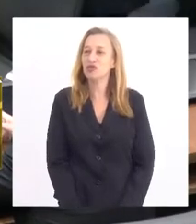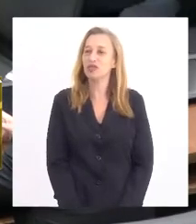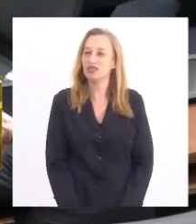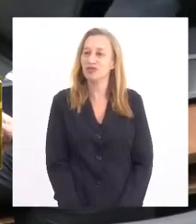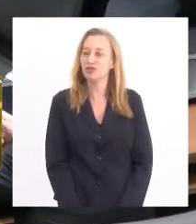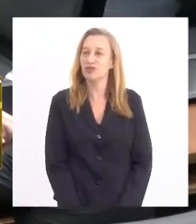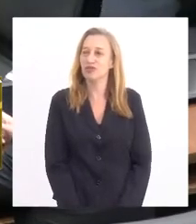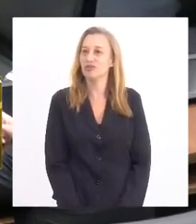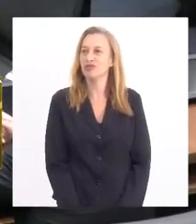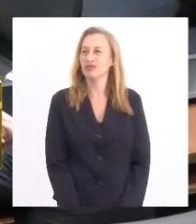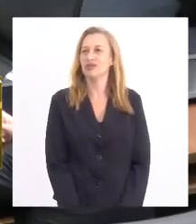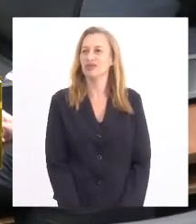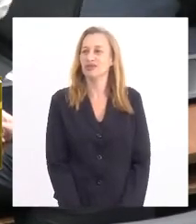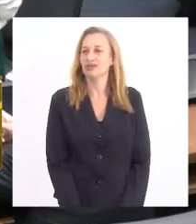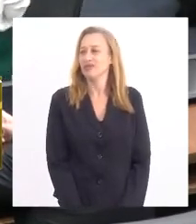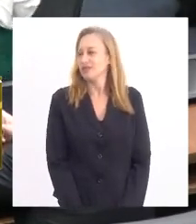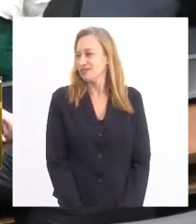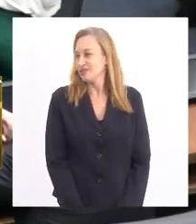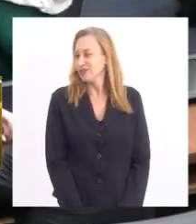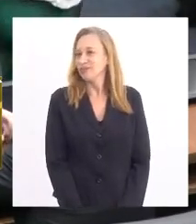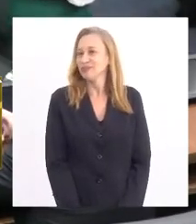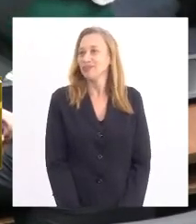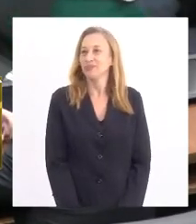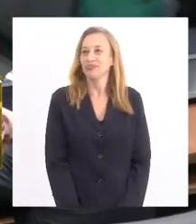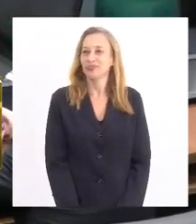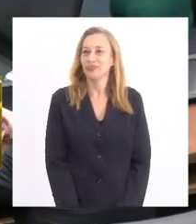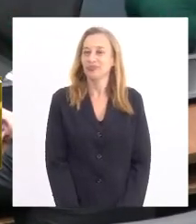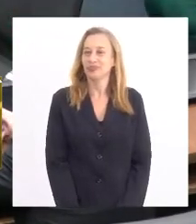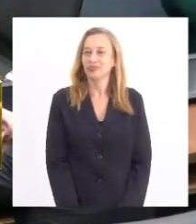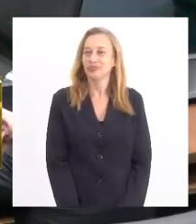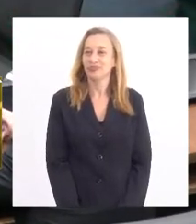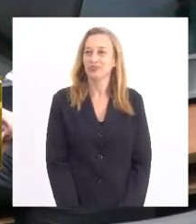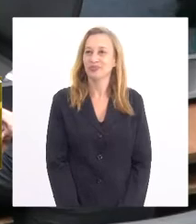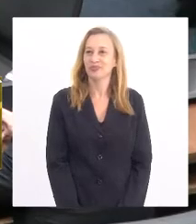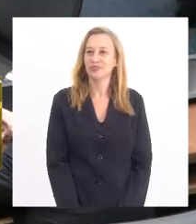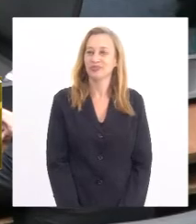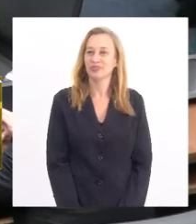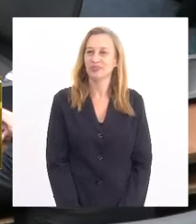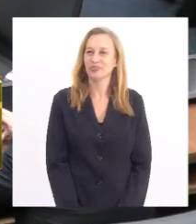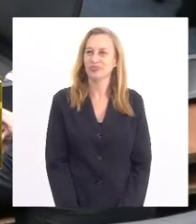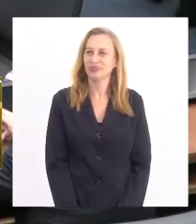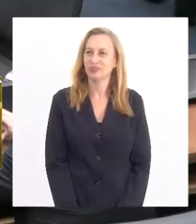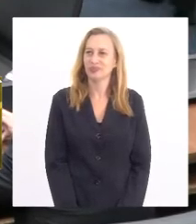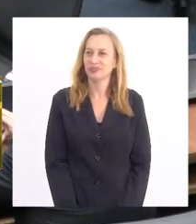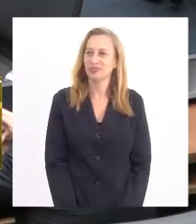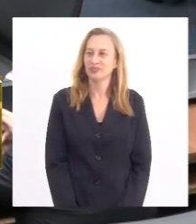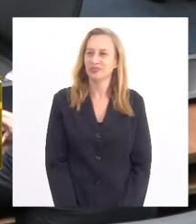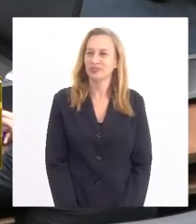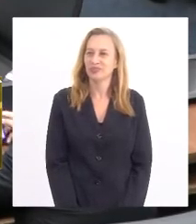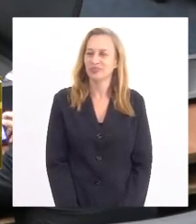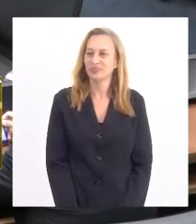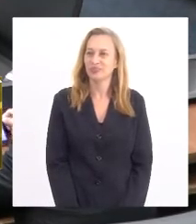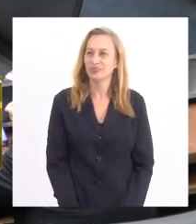E aí o doutor garganta tudo móvel 1